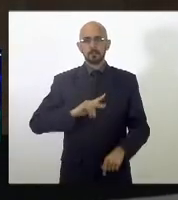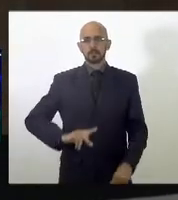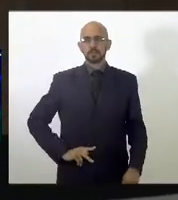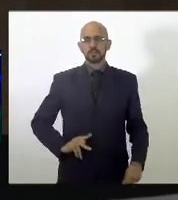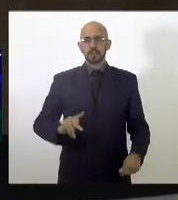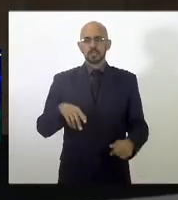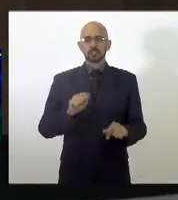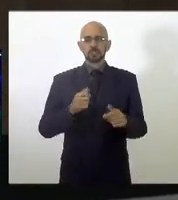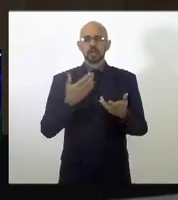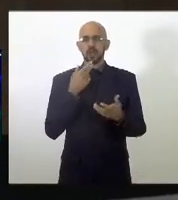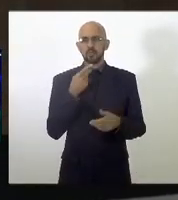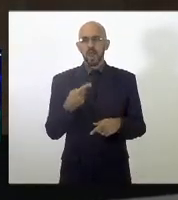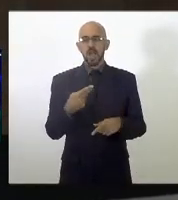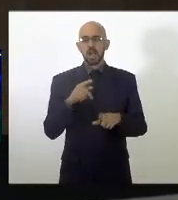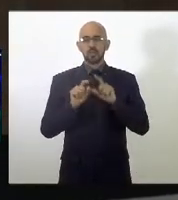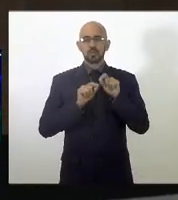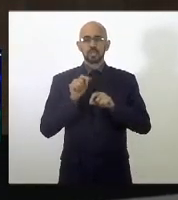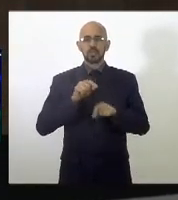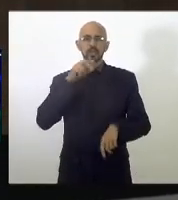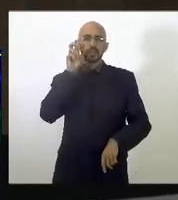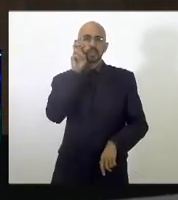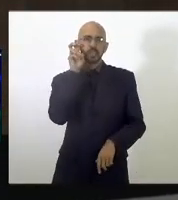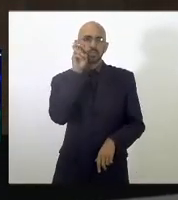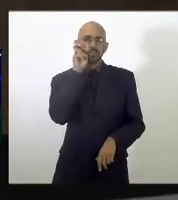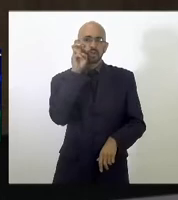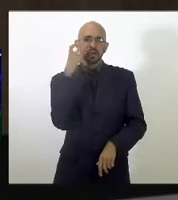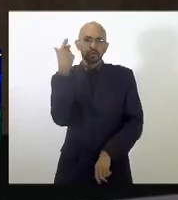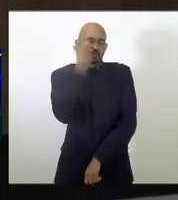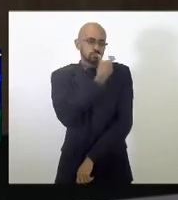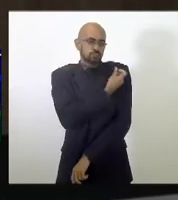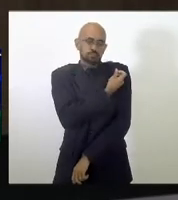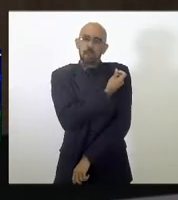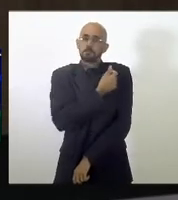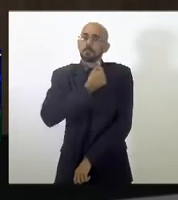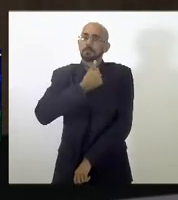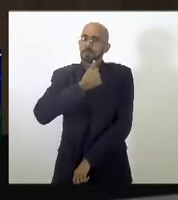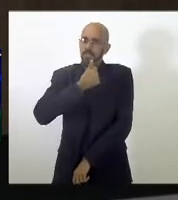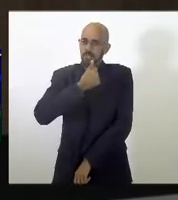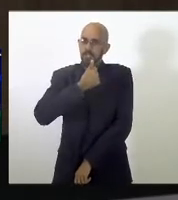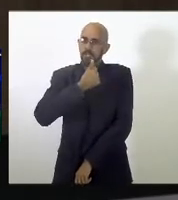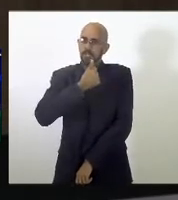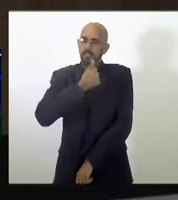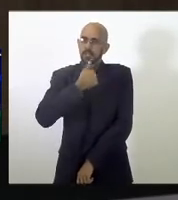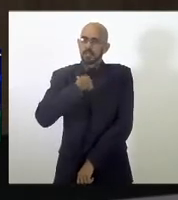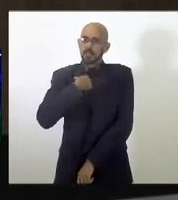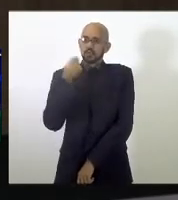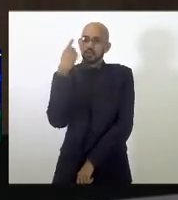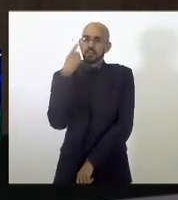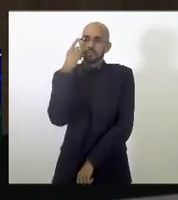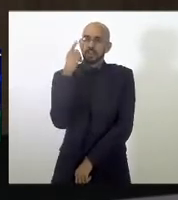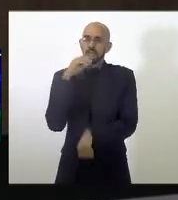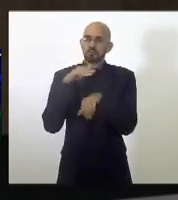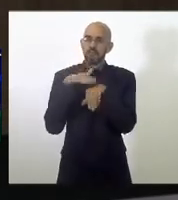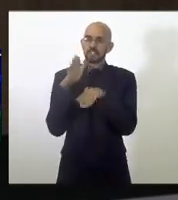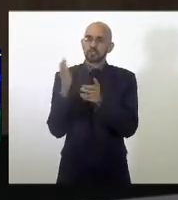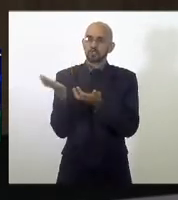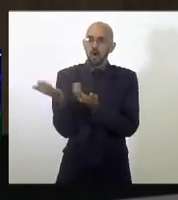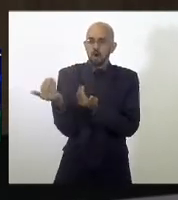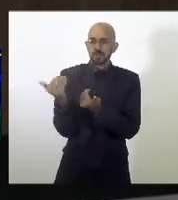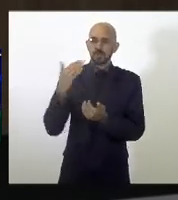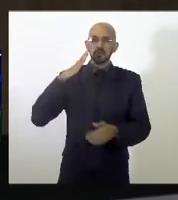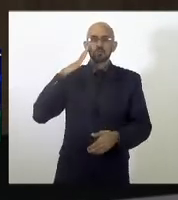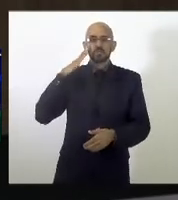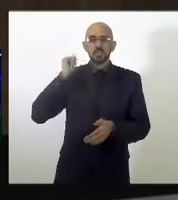todos que na quinta-feira eu tomo a minha primeira dose da vacina. Como sou a deputada mais jovem aqui, sei que